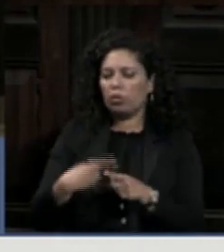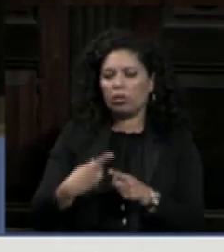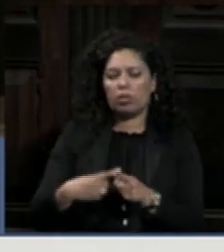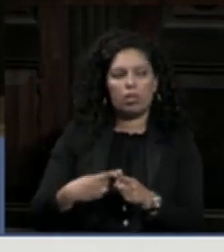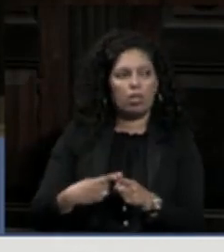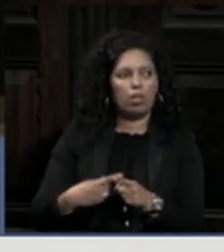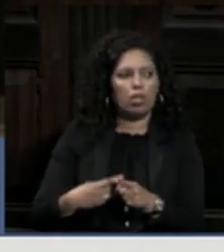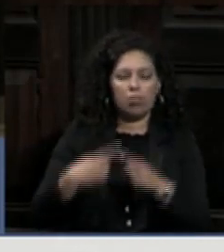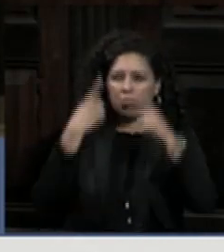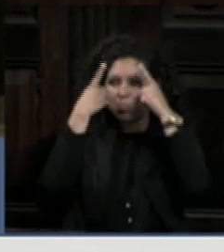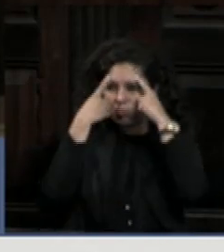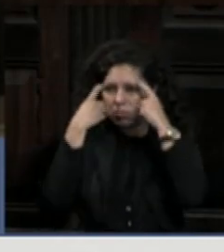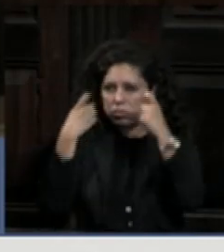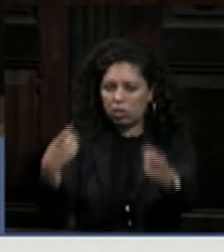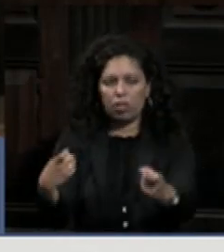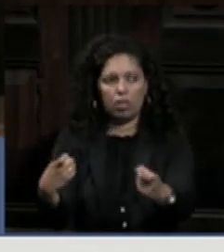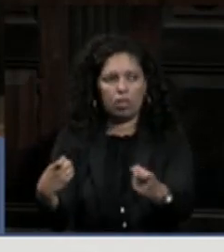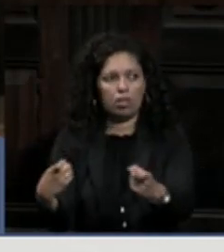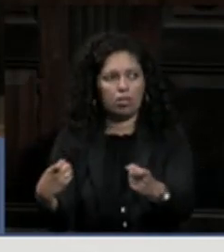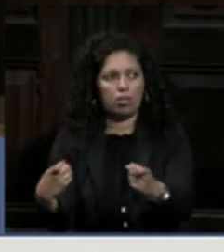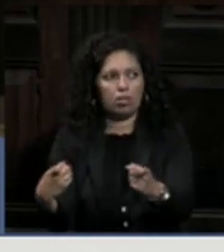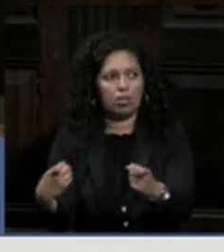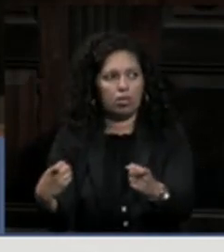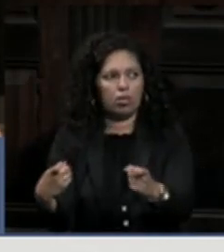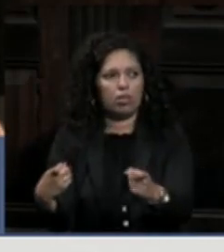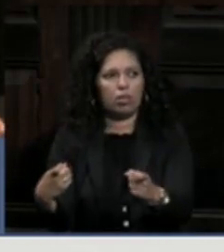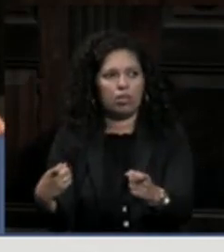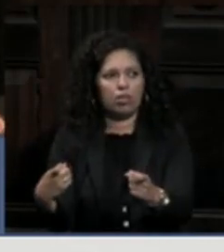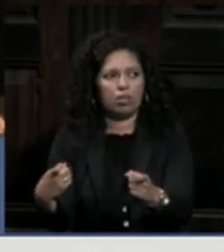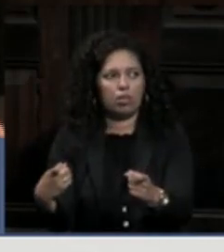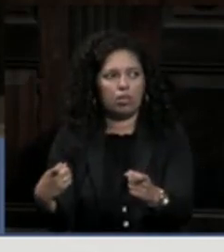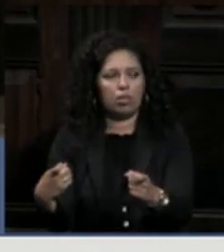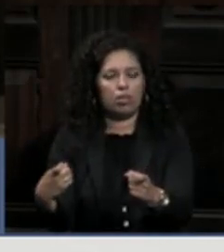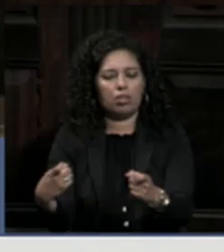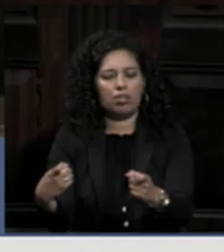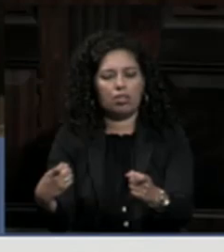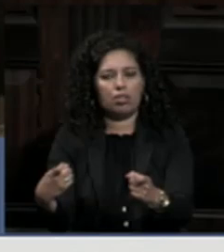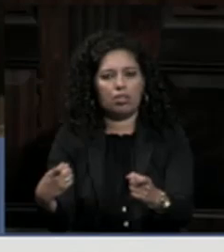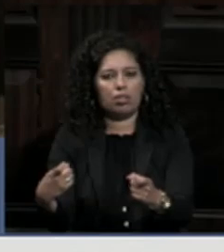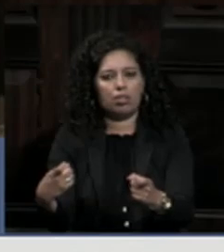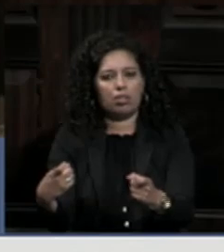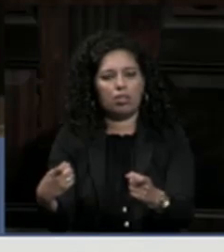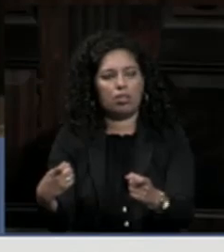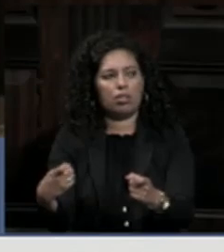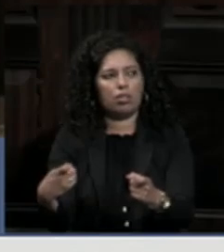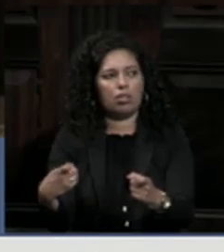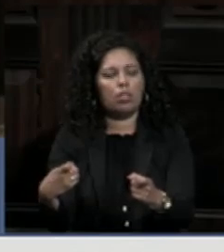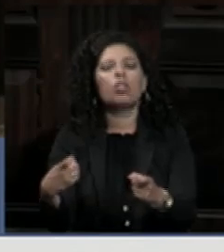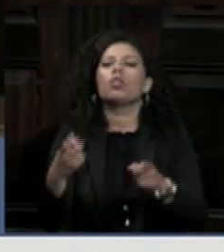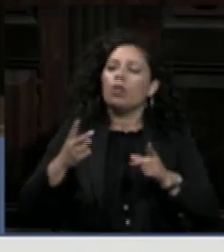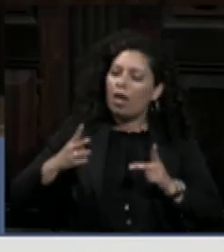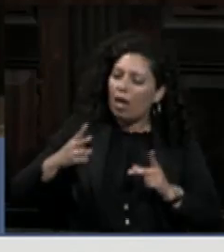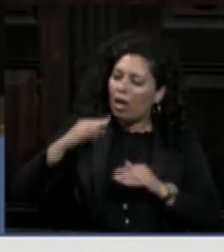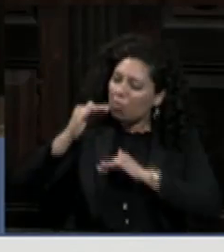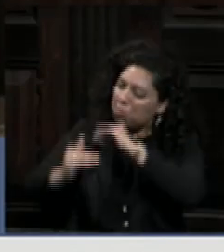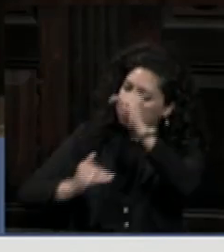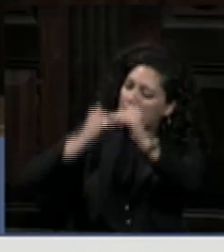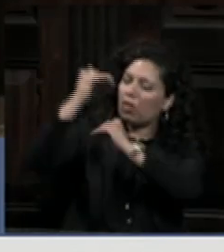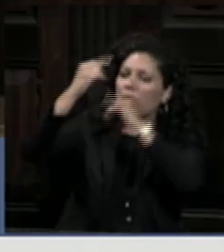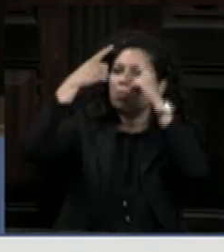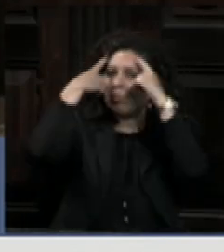violência e isso não é novidade gera violência